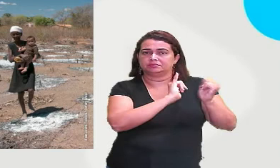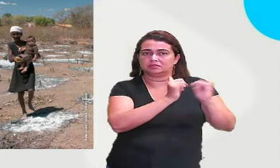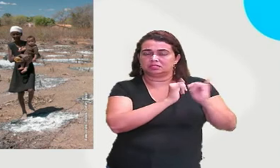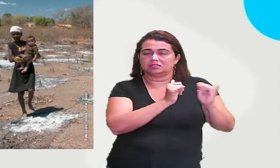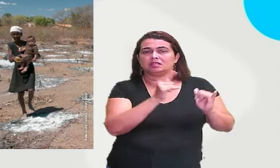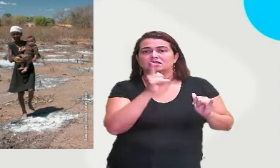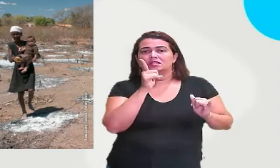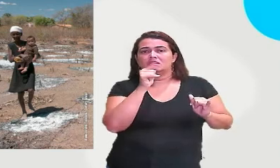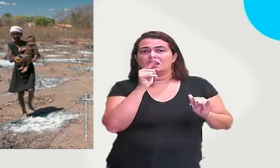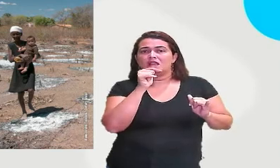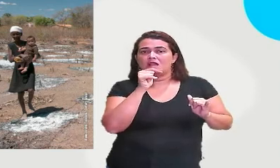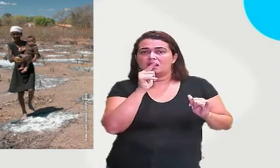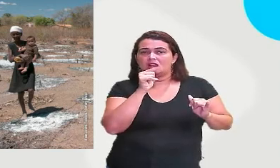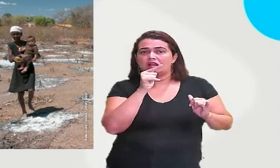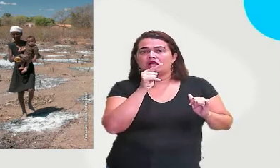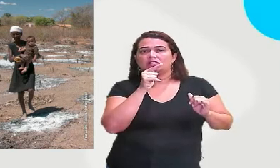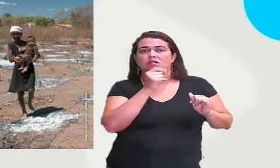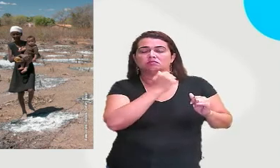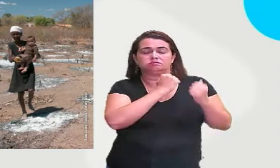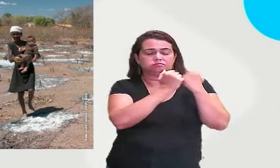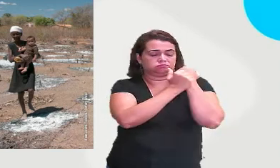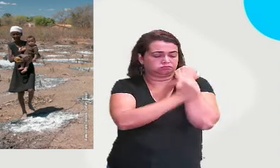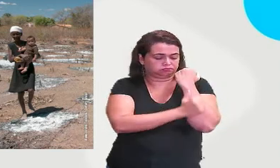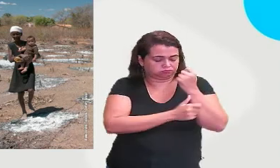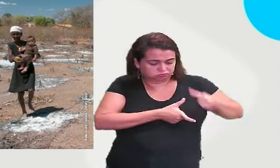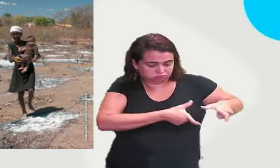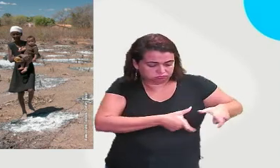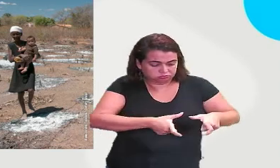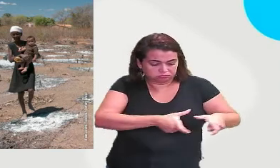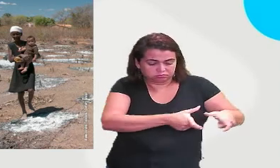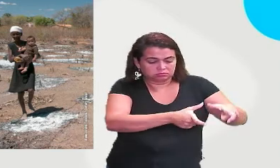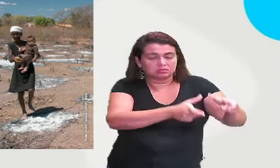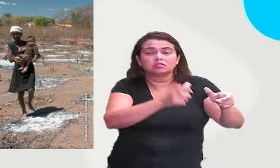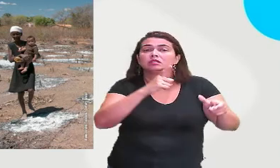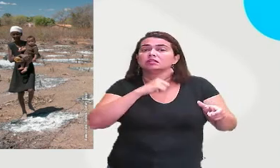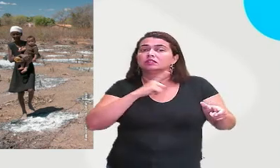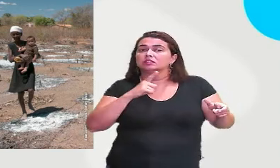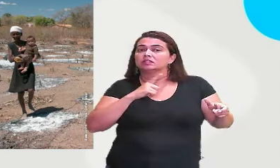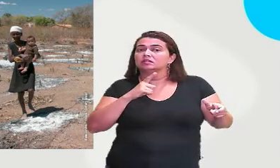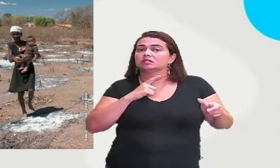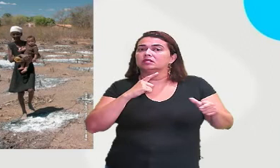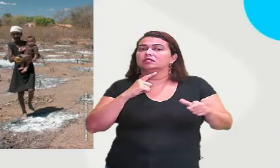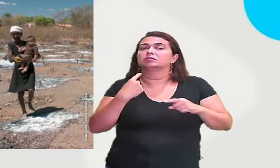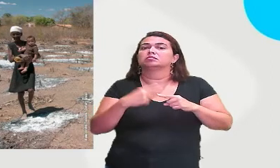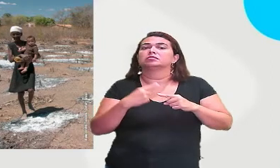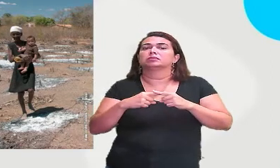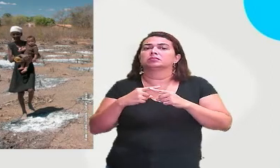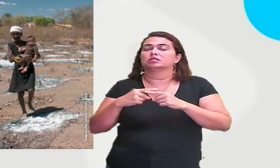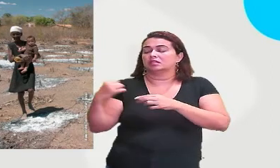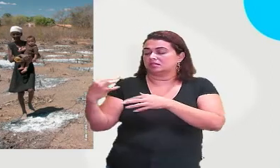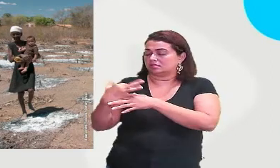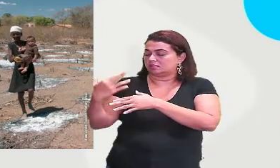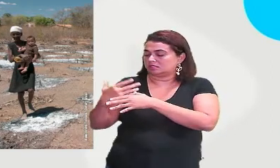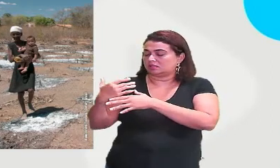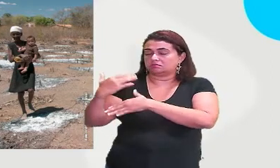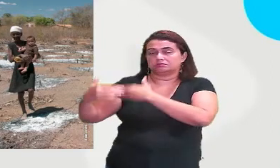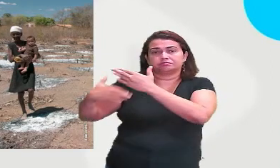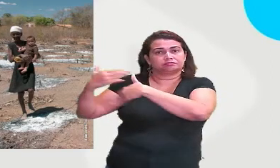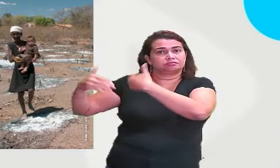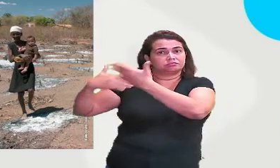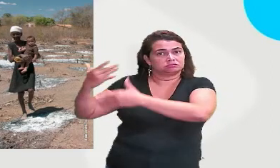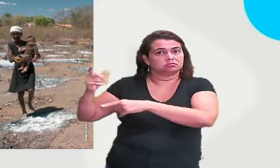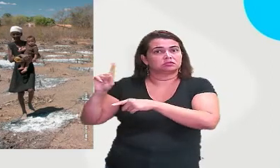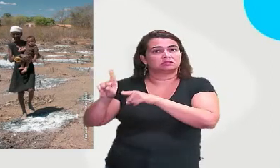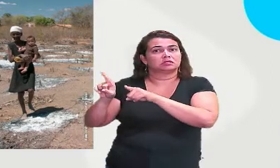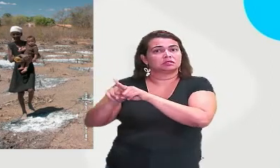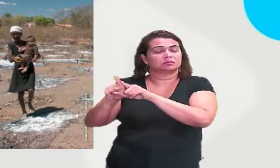esgoto. Como a gente pode ver, esse avanço dos grandes centros urbanos também veio a beneficiar